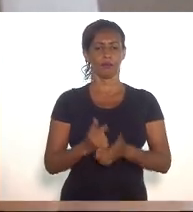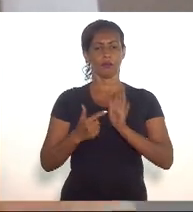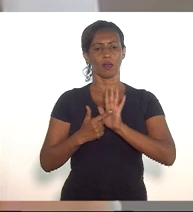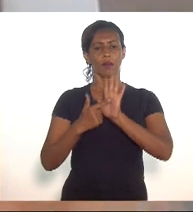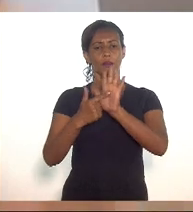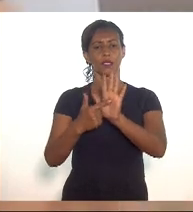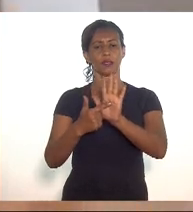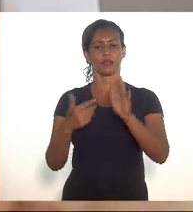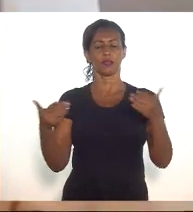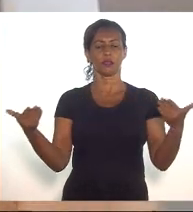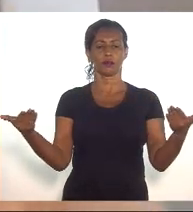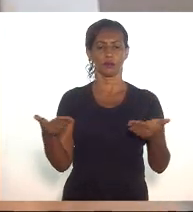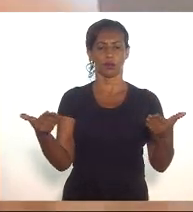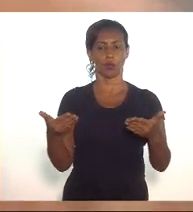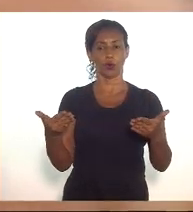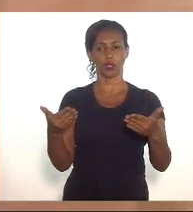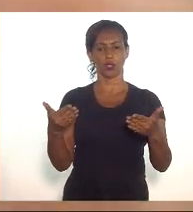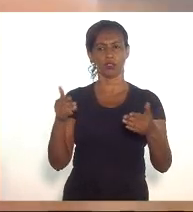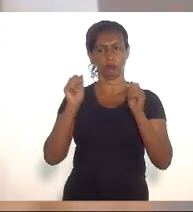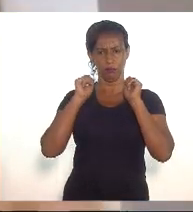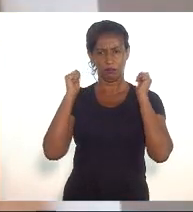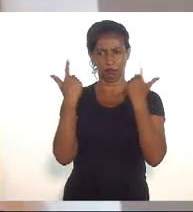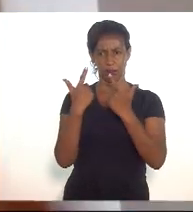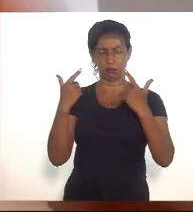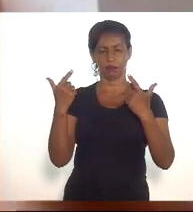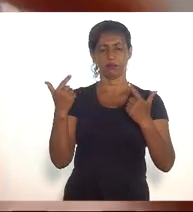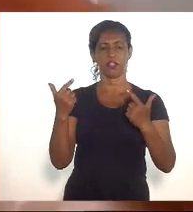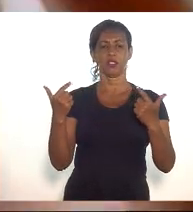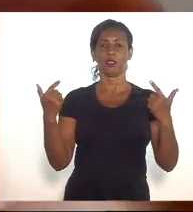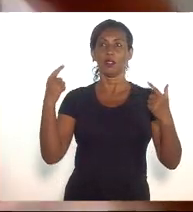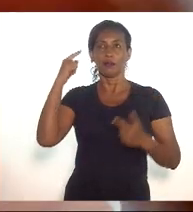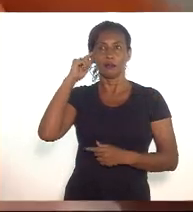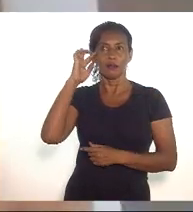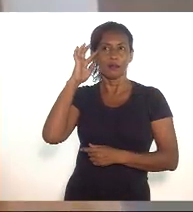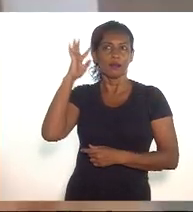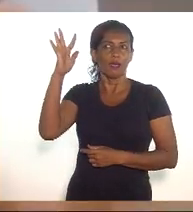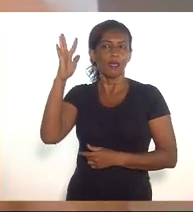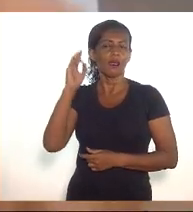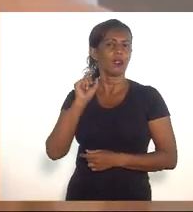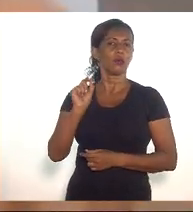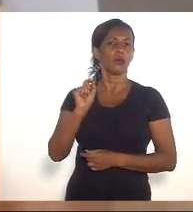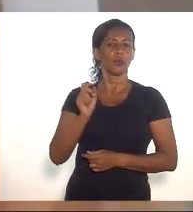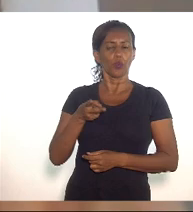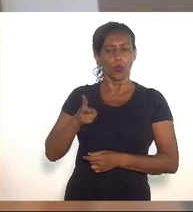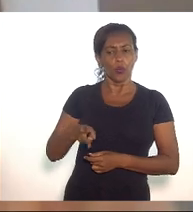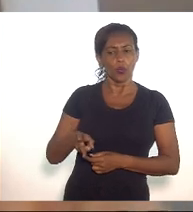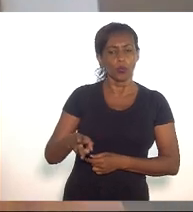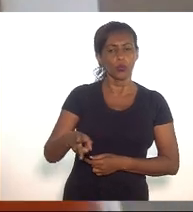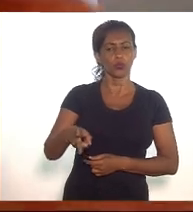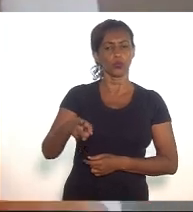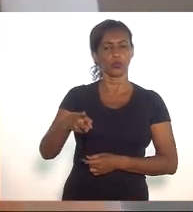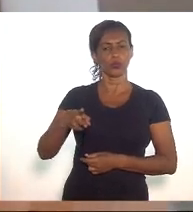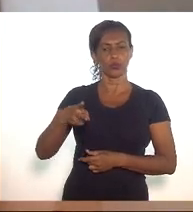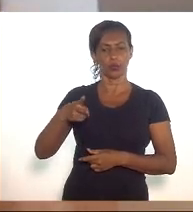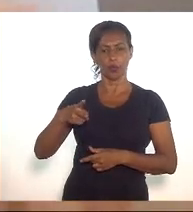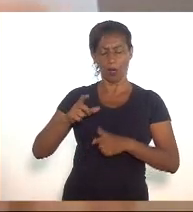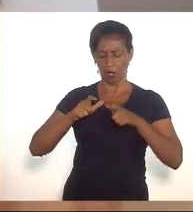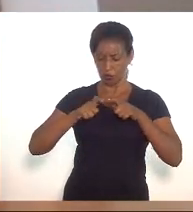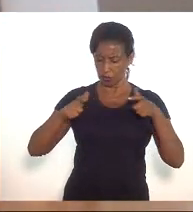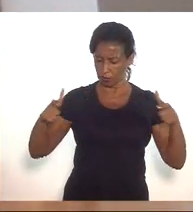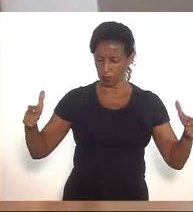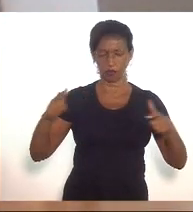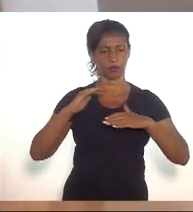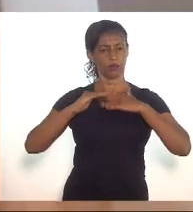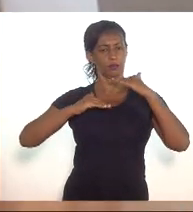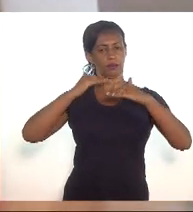apresentando hoje a casa. E a ideia é a gente continuar nesse modo contínuo de aprimoramento do